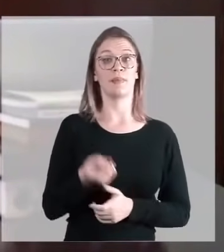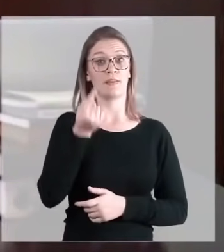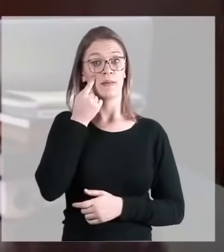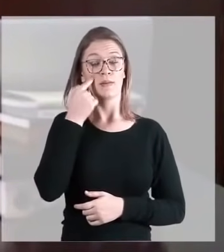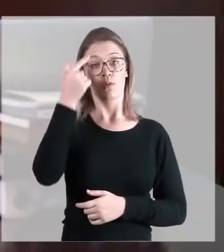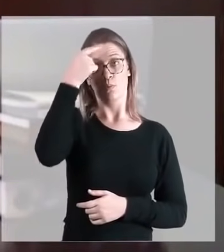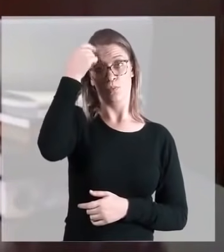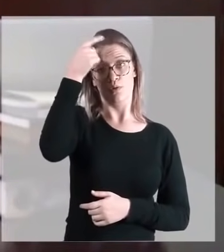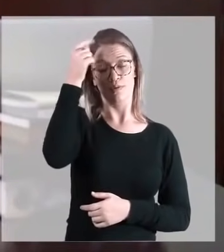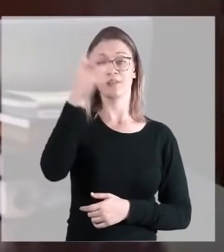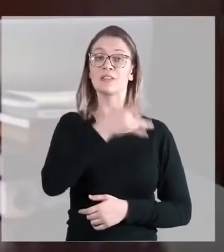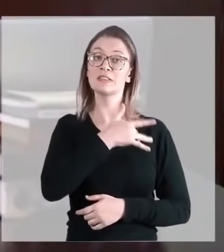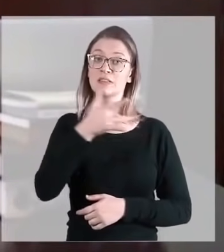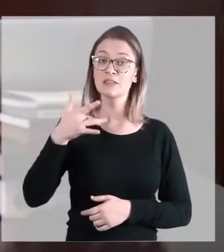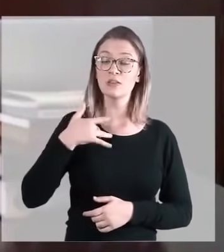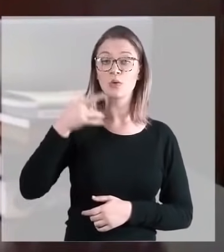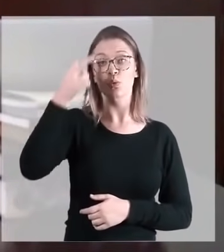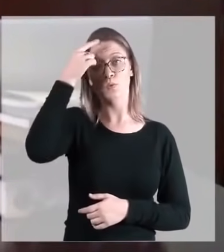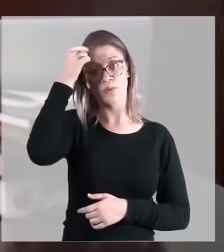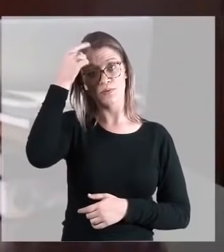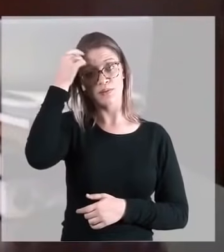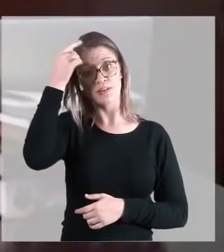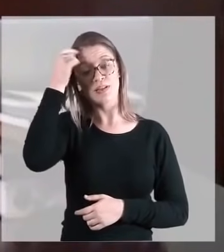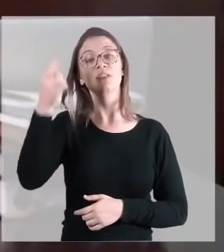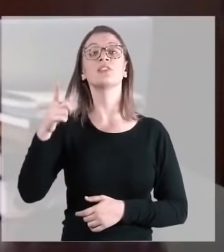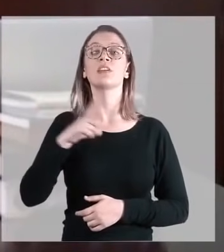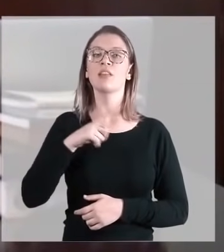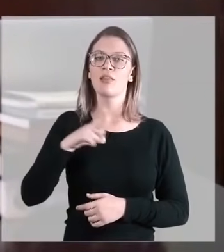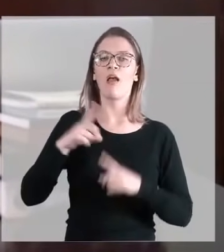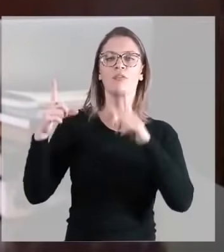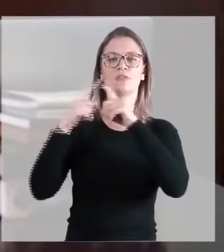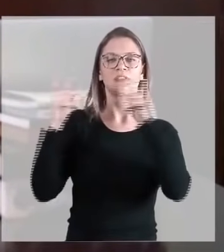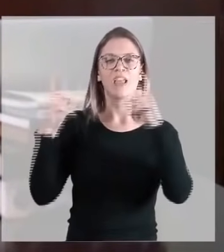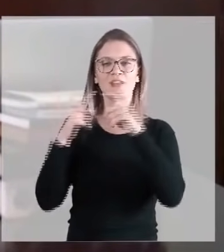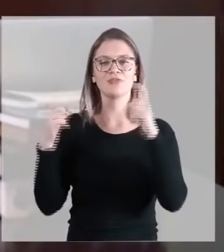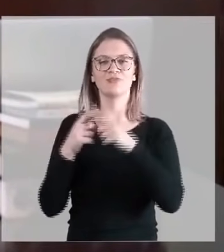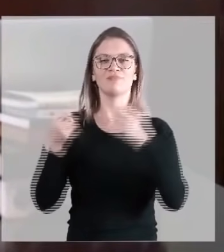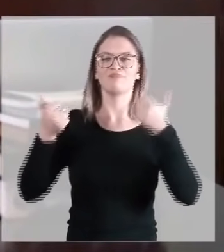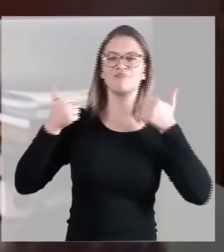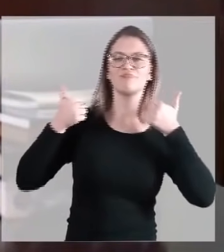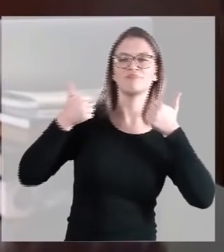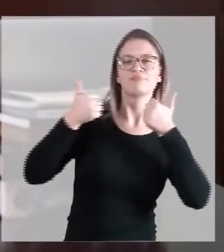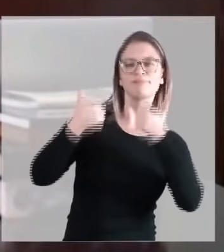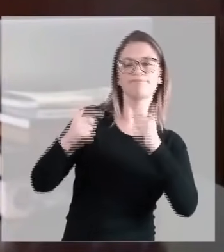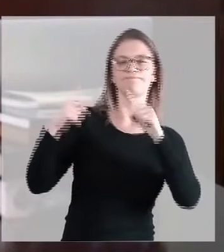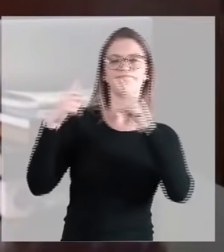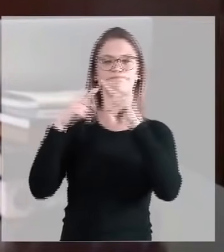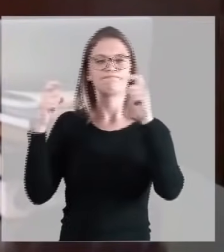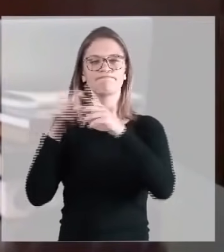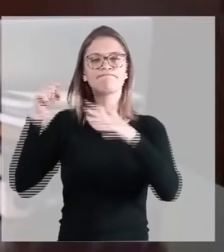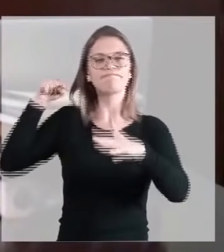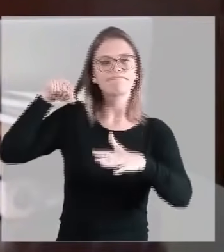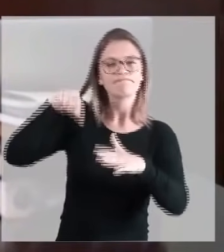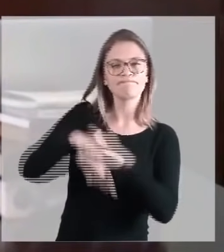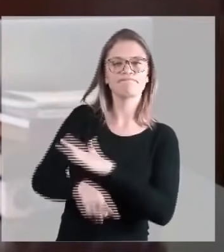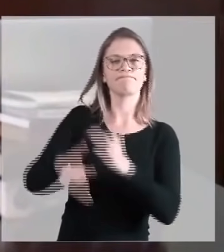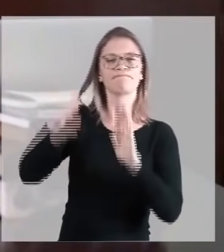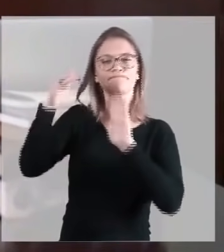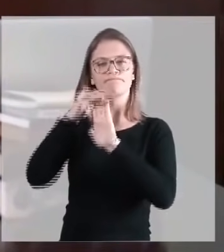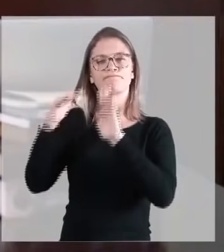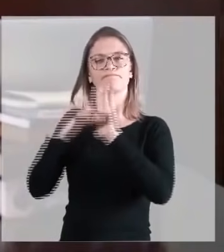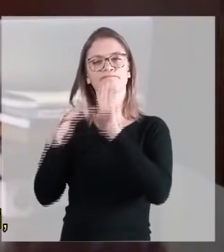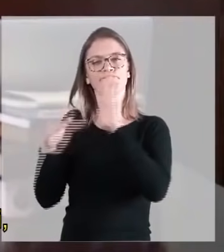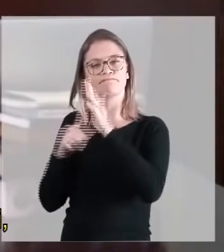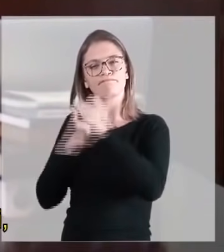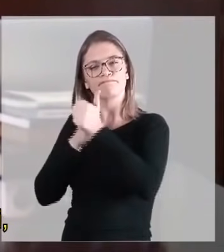uma universidade sadia, uma universidade que preza pelo método científico, por realmente ser científica, por realmente